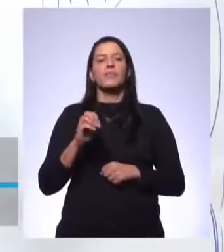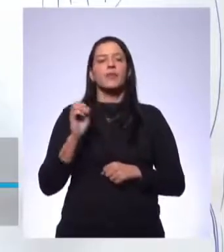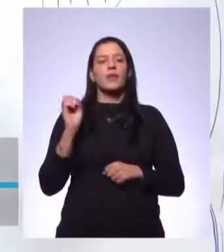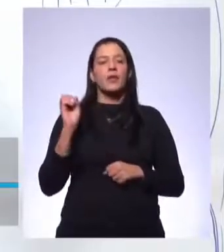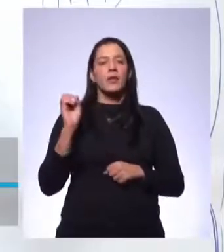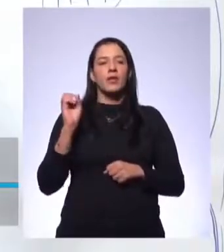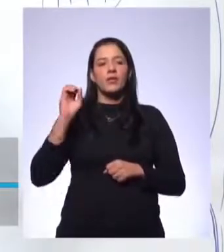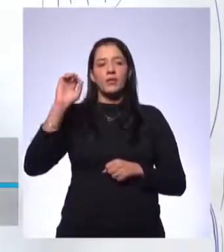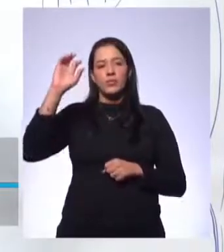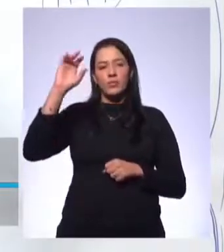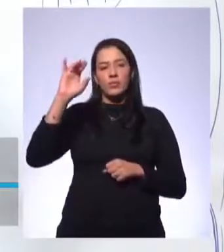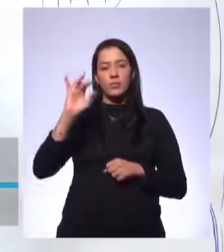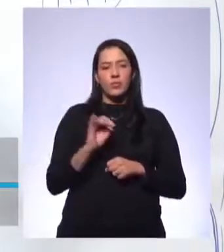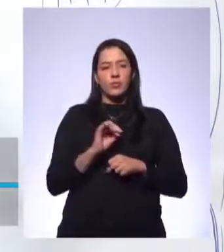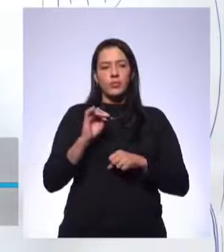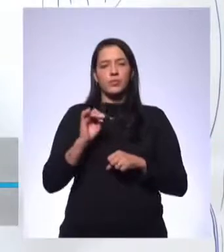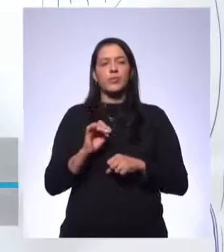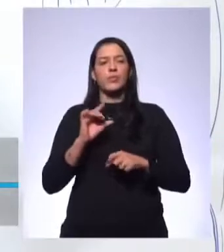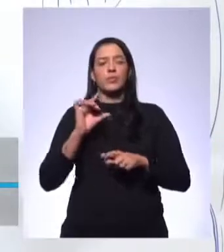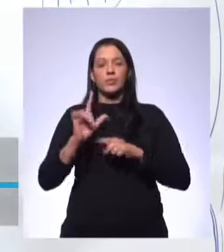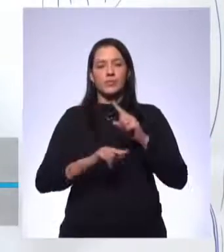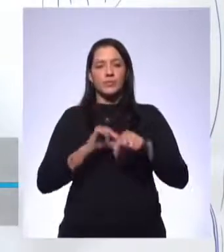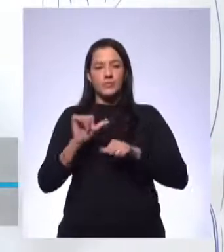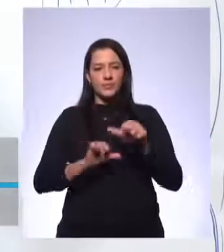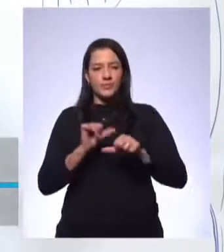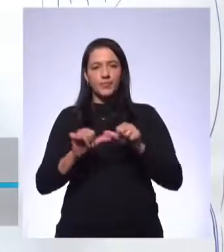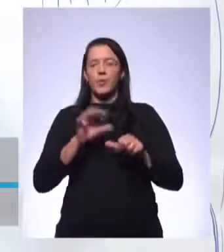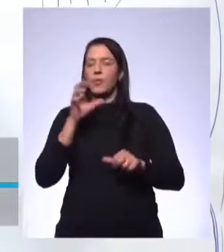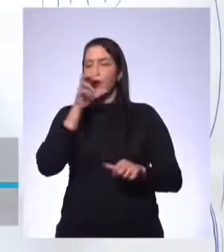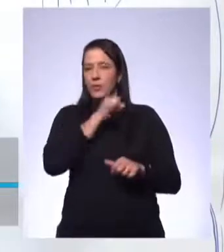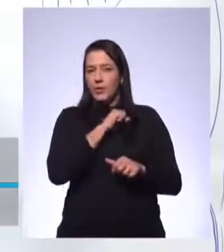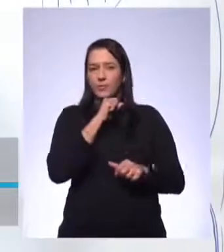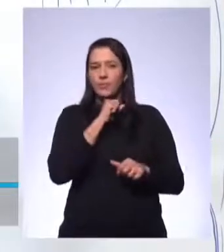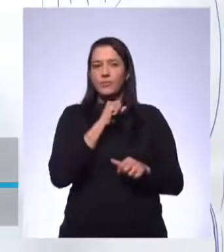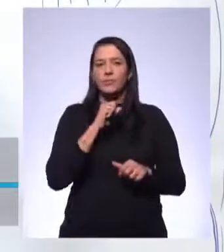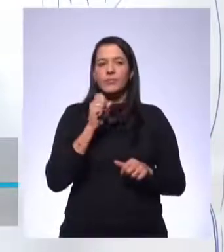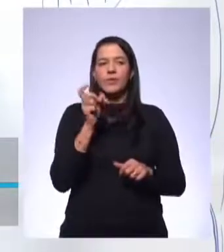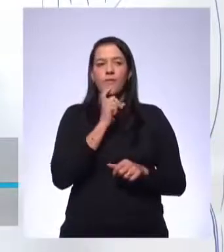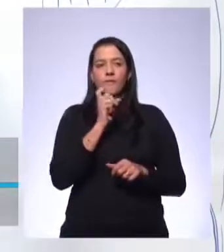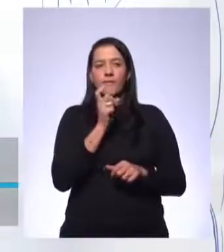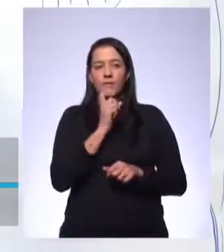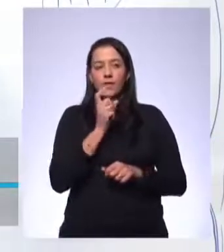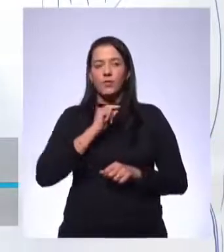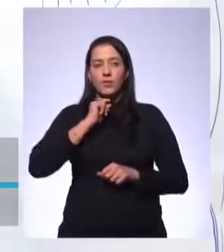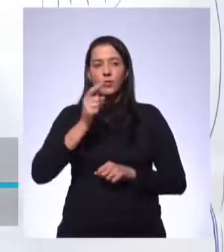o fenômeno de resfriamento foi muito rápido e não deu